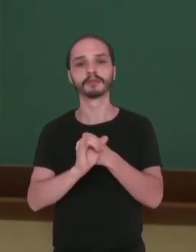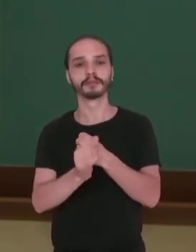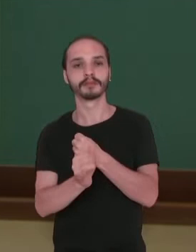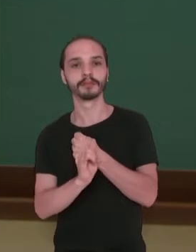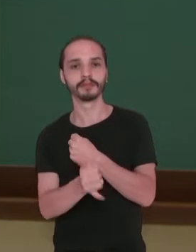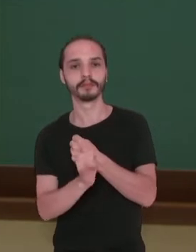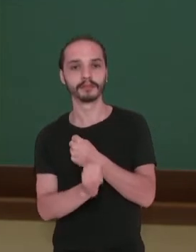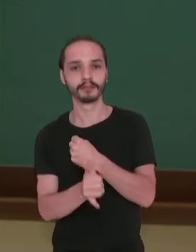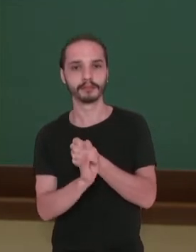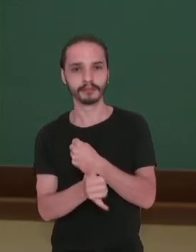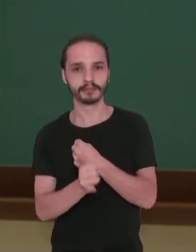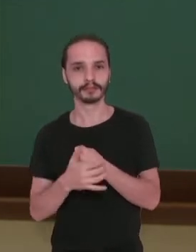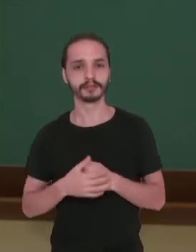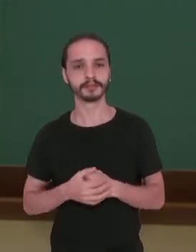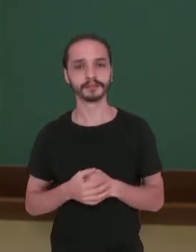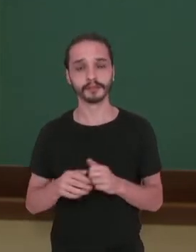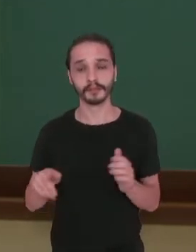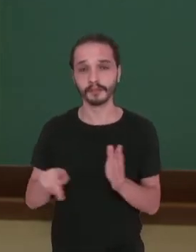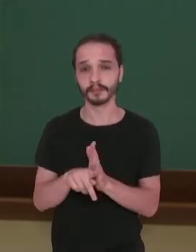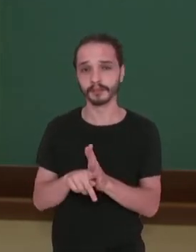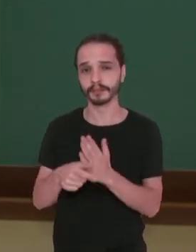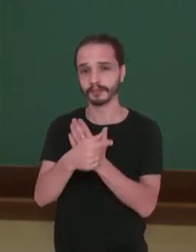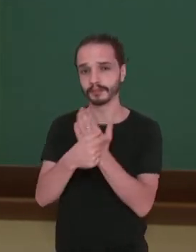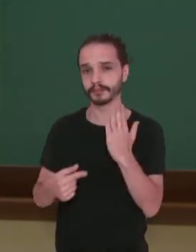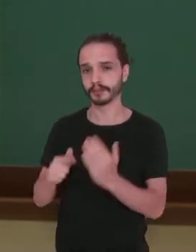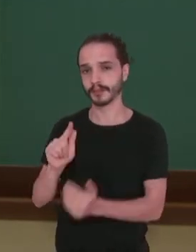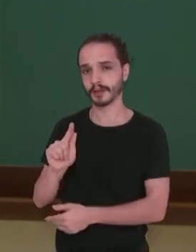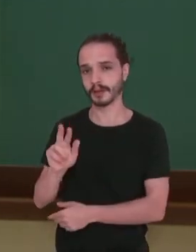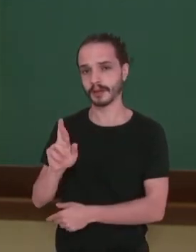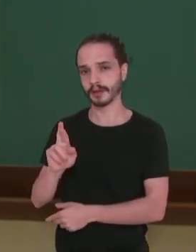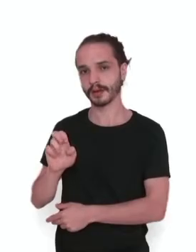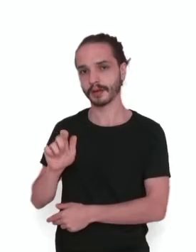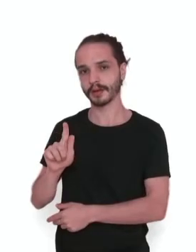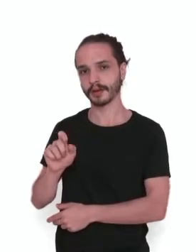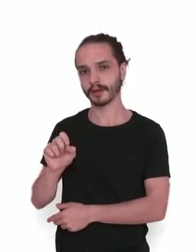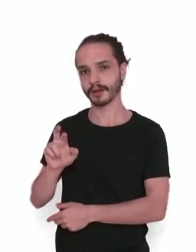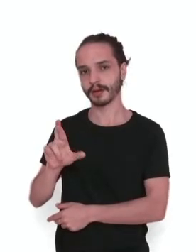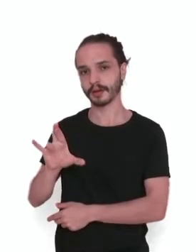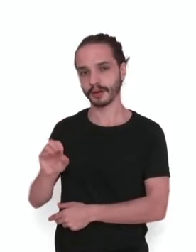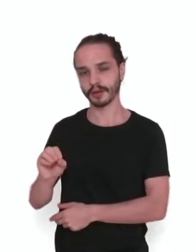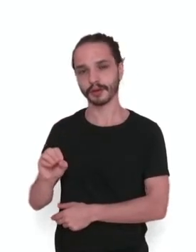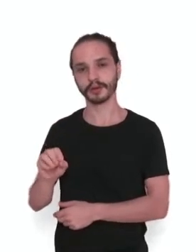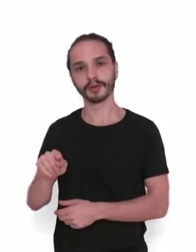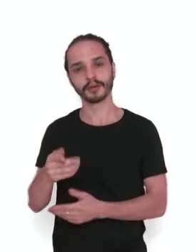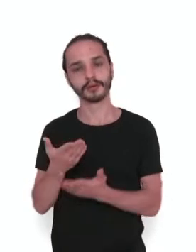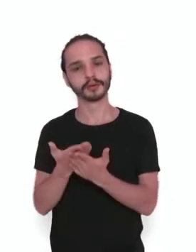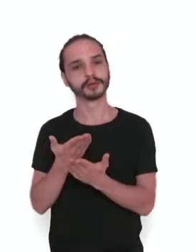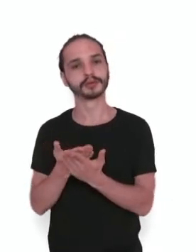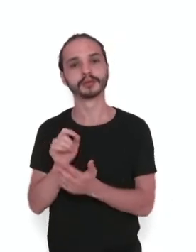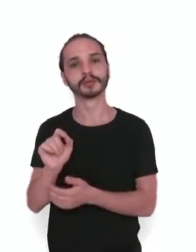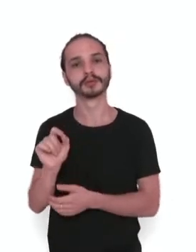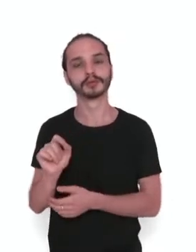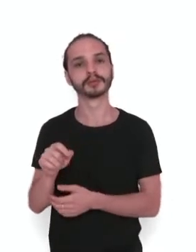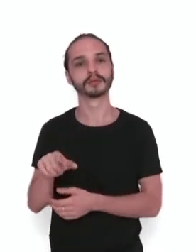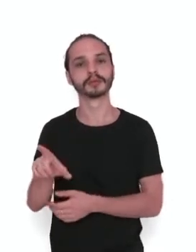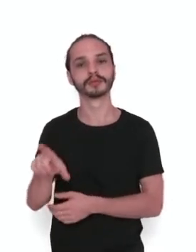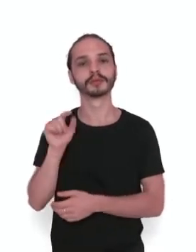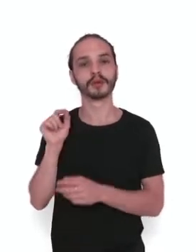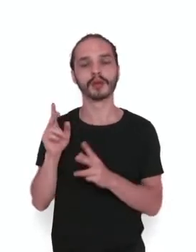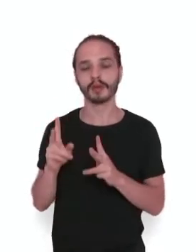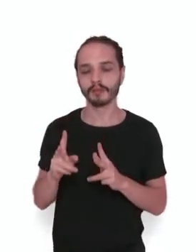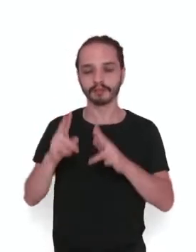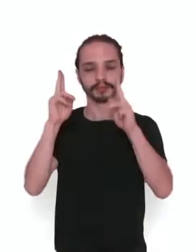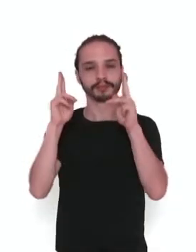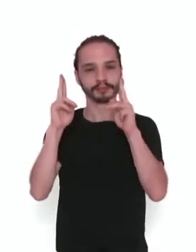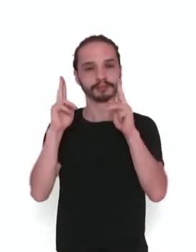crônica do Gregório do Vivier. E a crônica aqui, estudada, nós selecionamos um